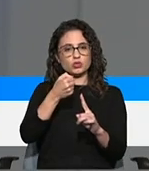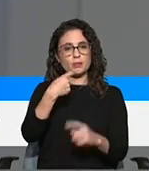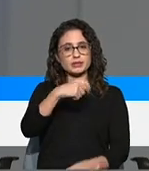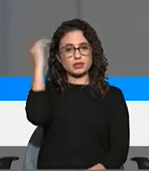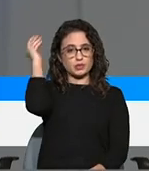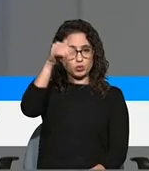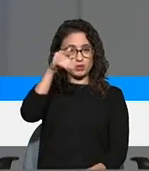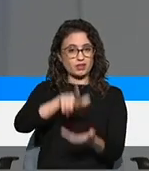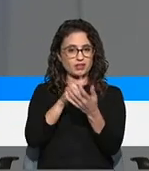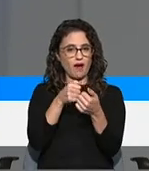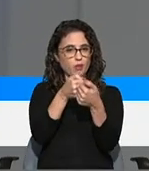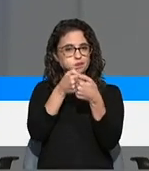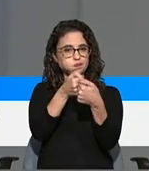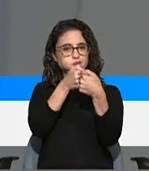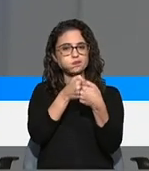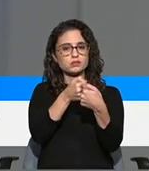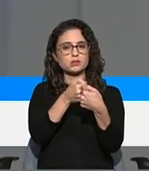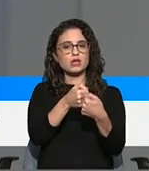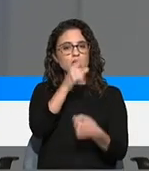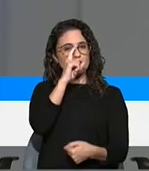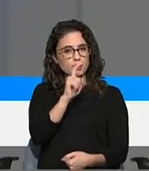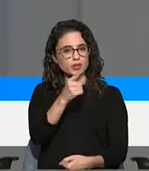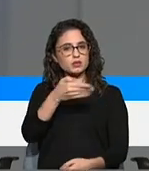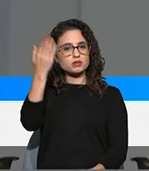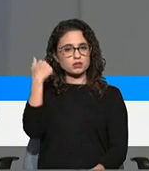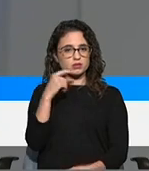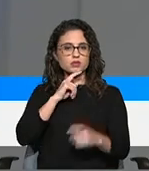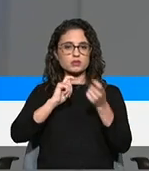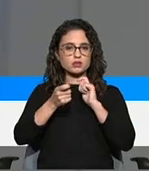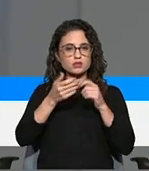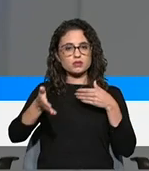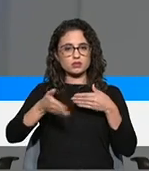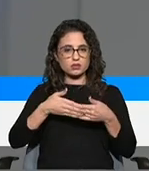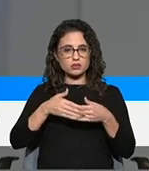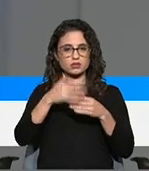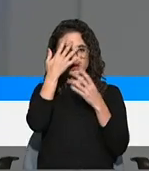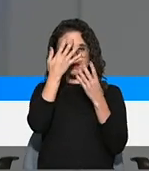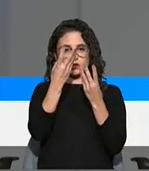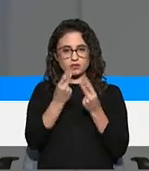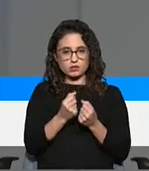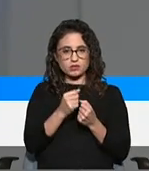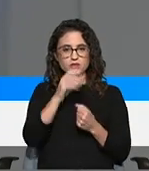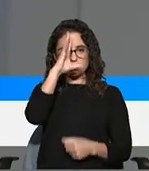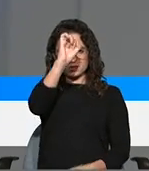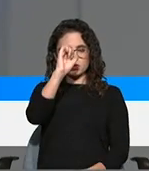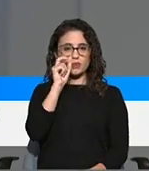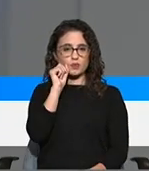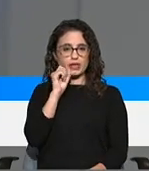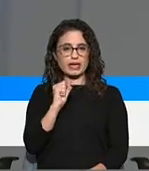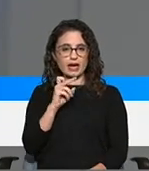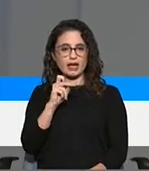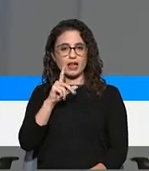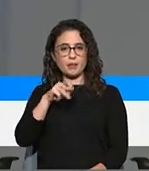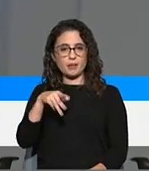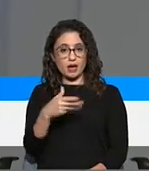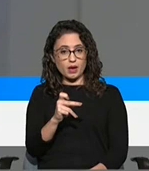lembremos que ainda a semana passada no encerramento no debate de encerramento do orçamento do Estado galamba Ministro hoje